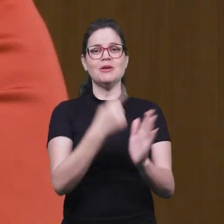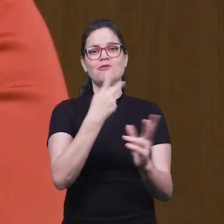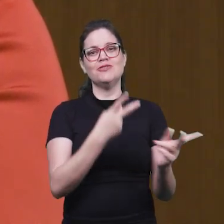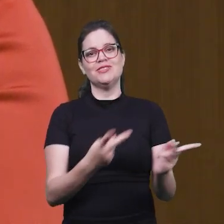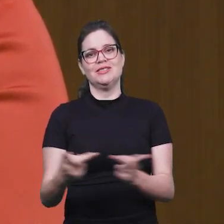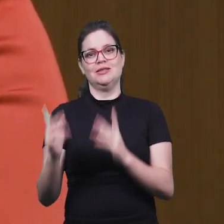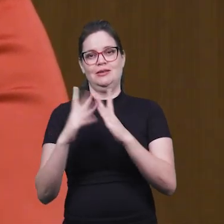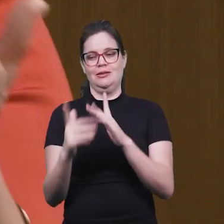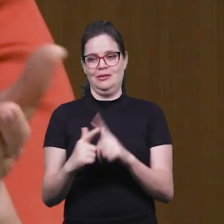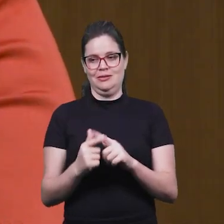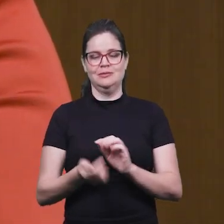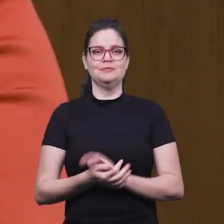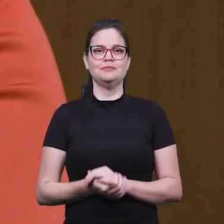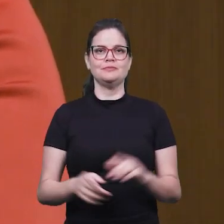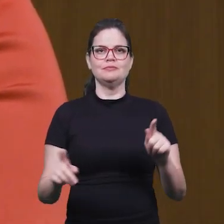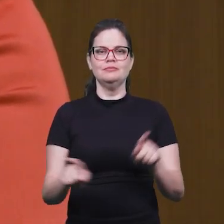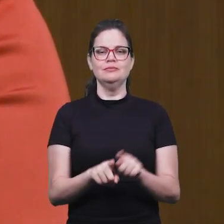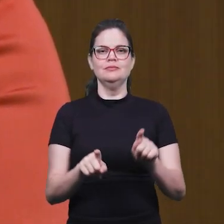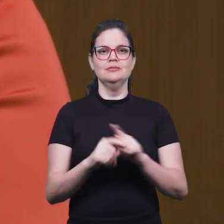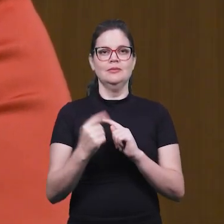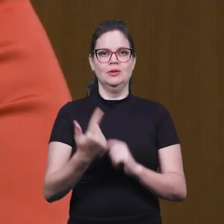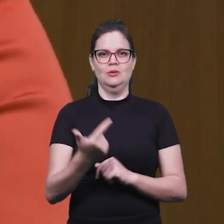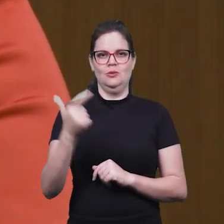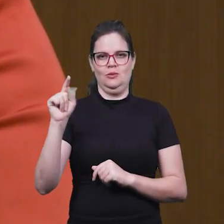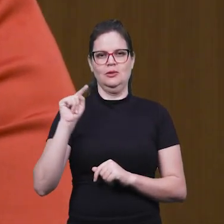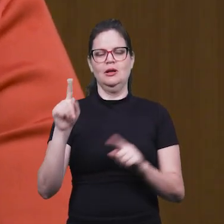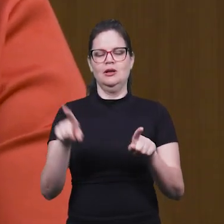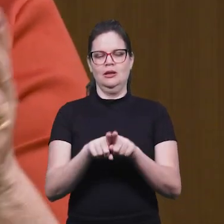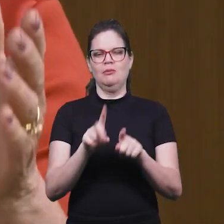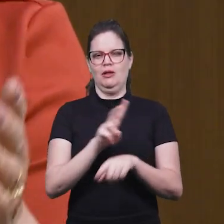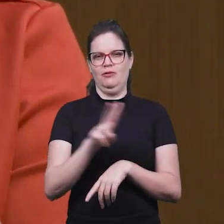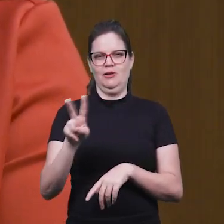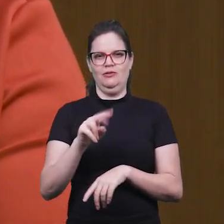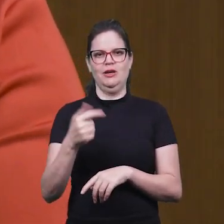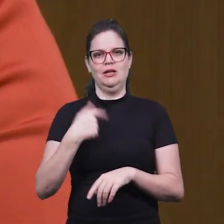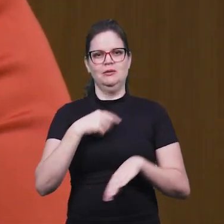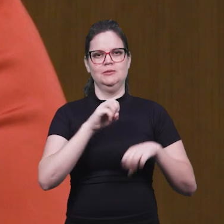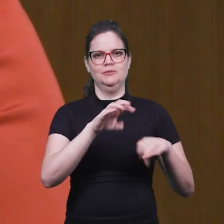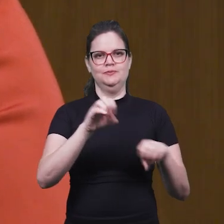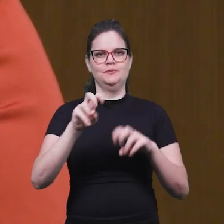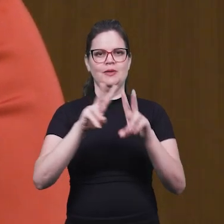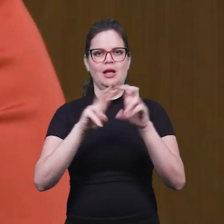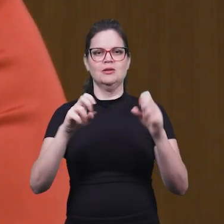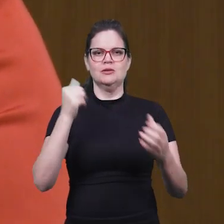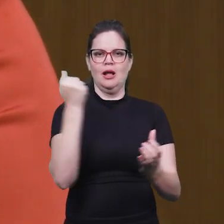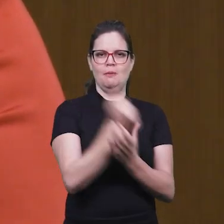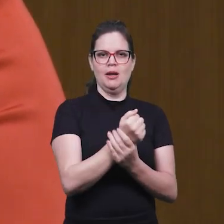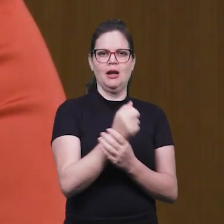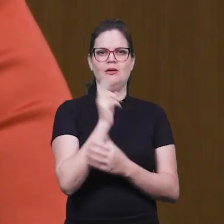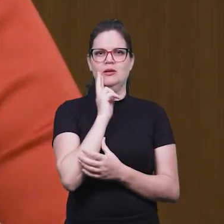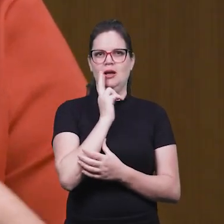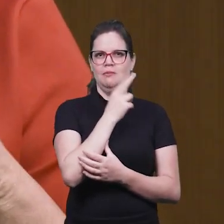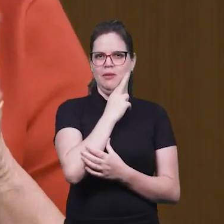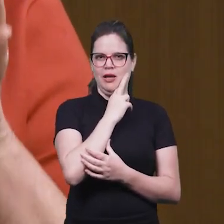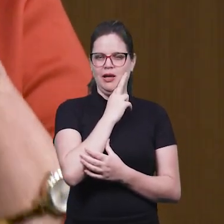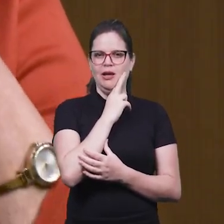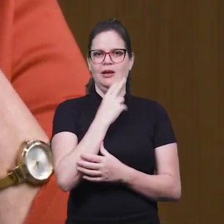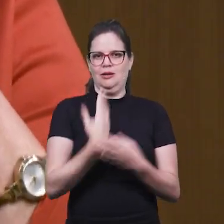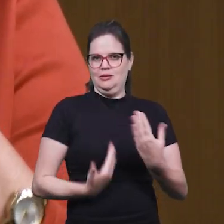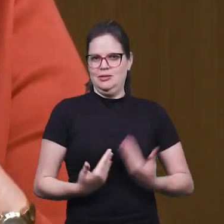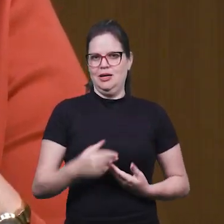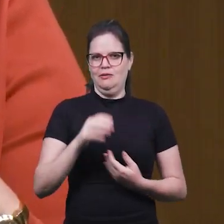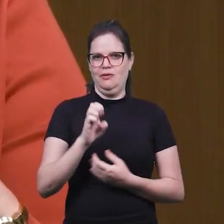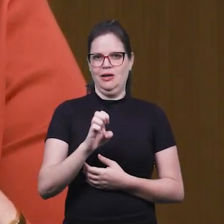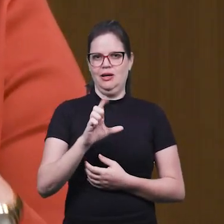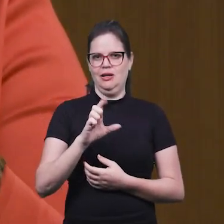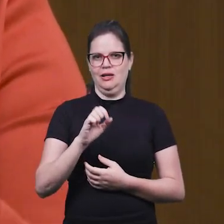também, ali para da Costa 4 também, eu estava dando aula sobre Abraão, Rebeca, Eleazir, que havia